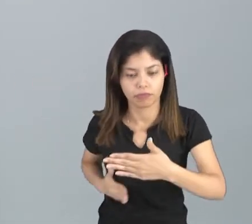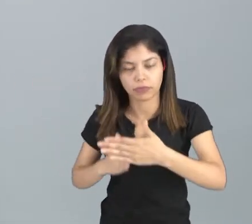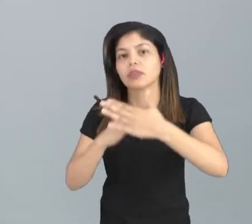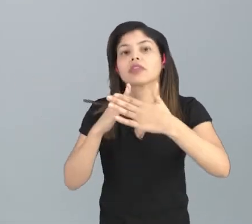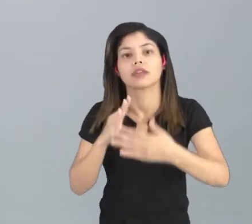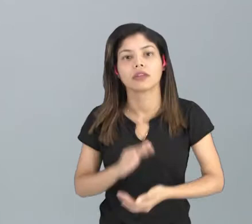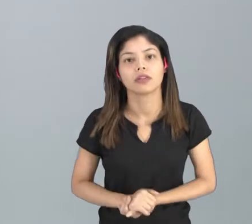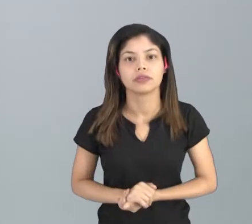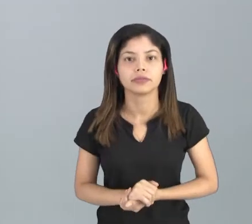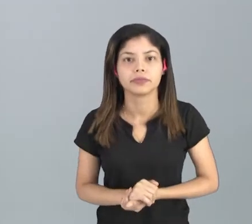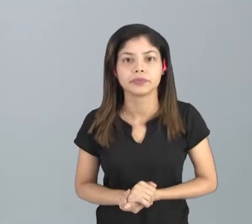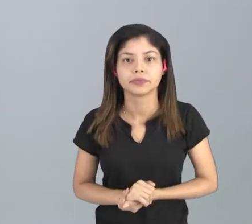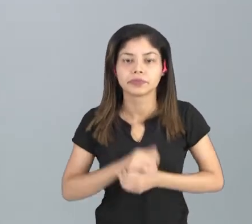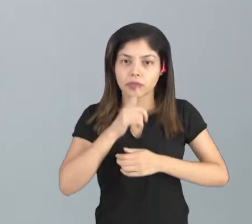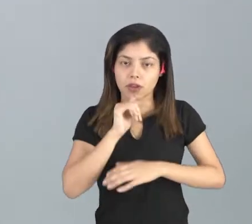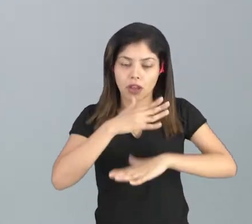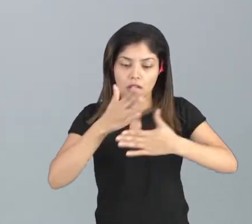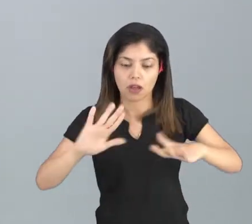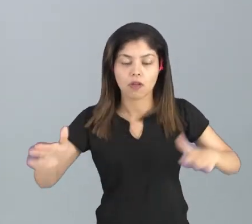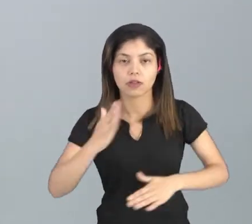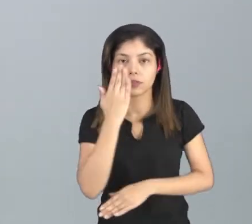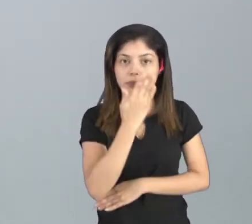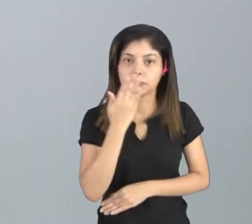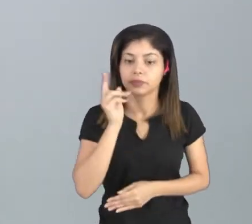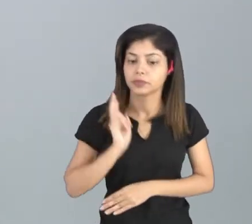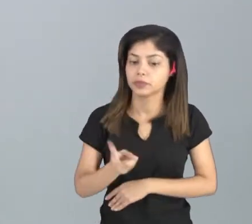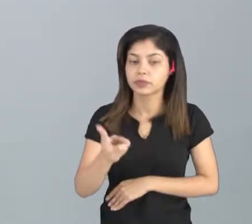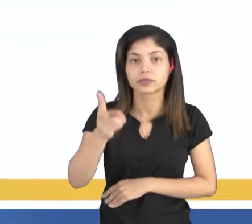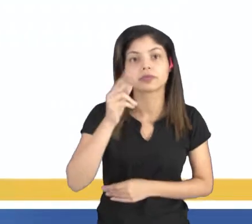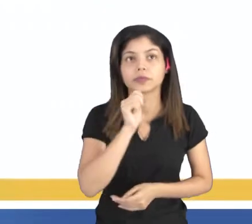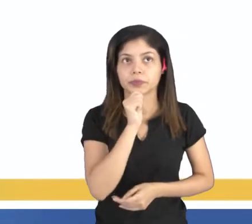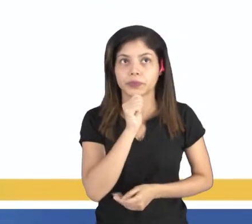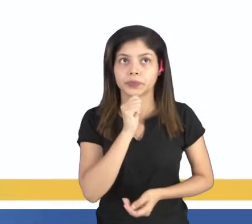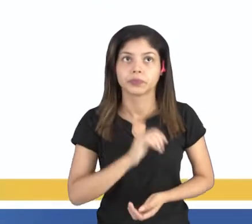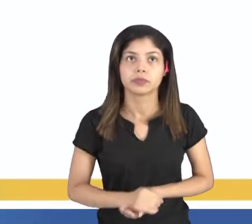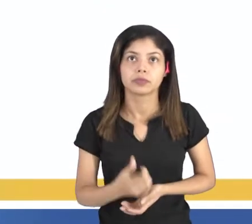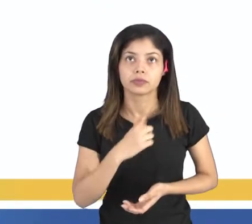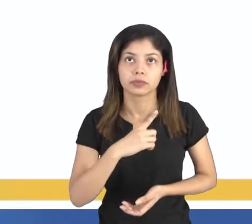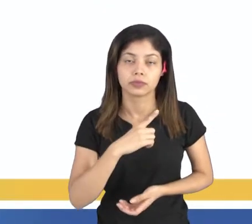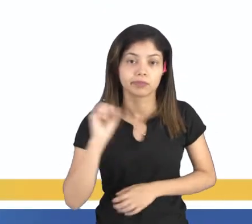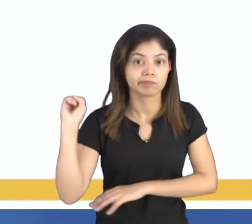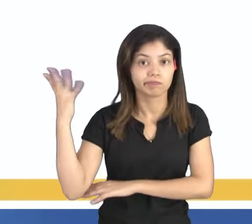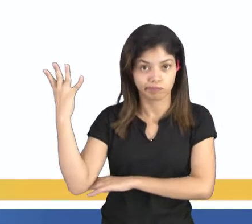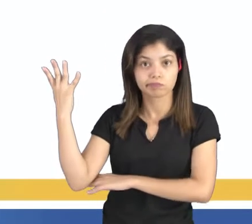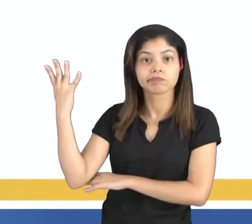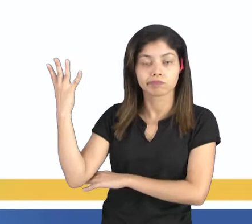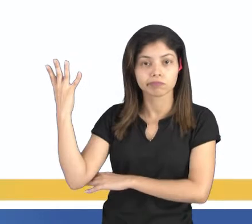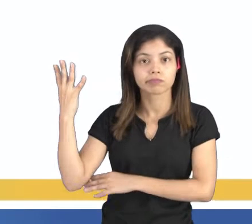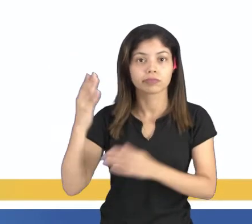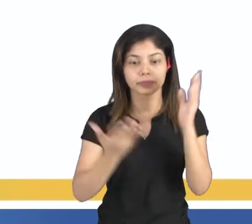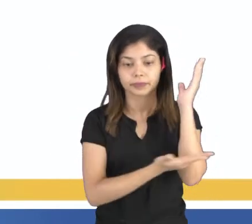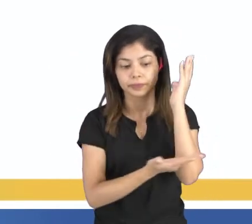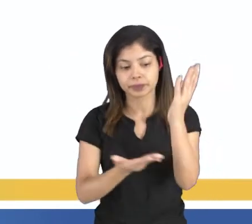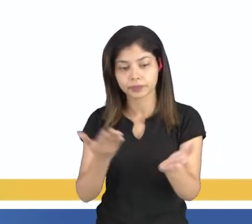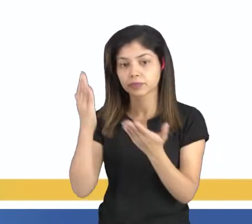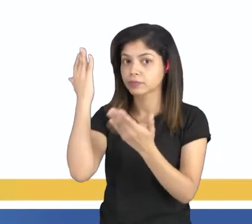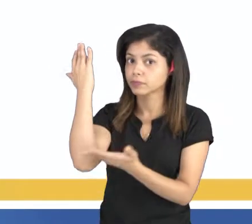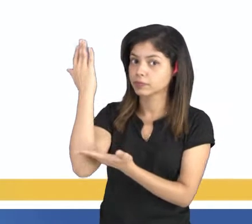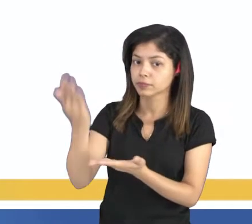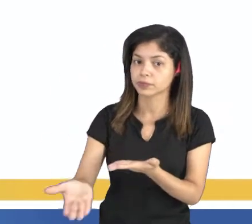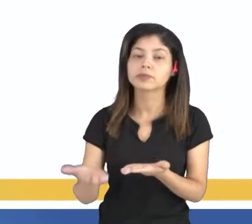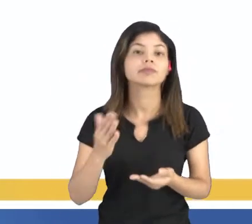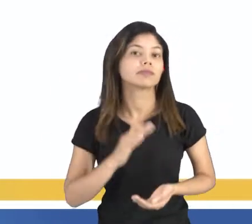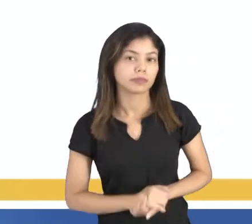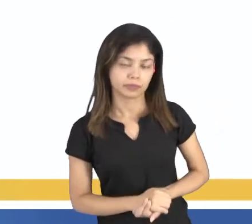Impactos sobre as bacias hidrográficas de água doce, continuando ainda, nós temos aí o caso dos desmatamentos.